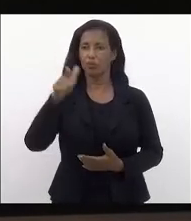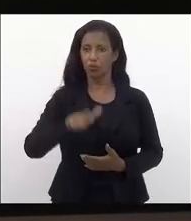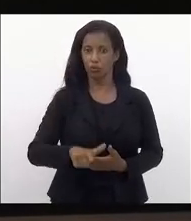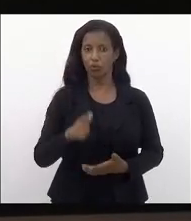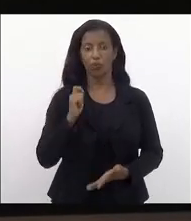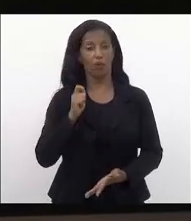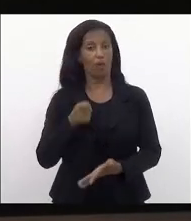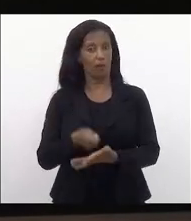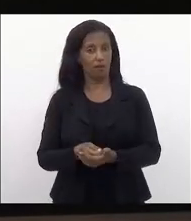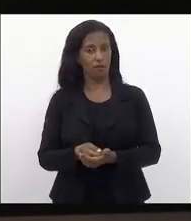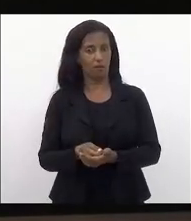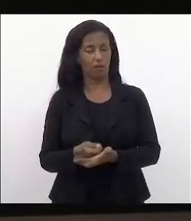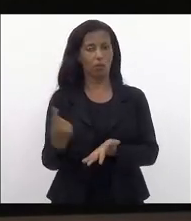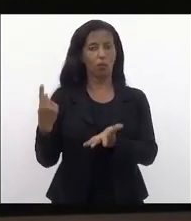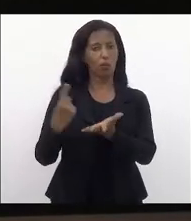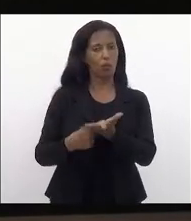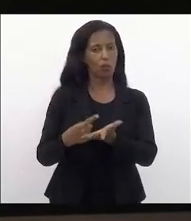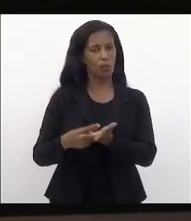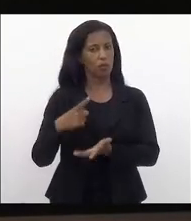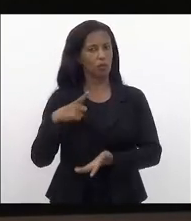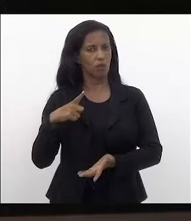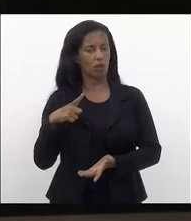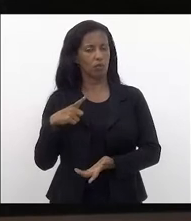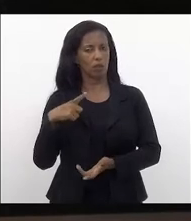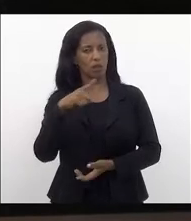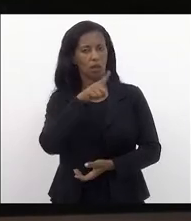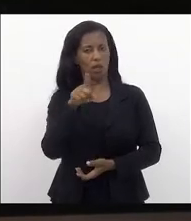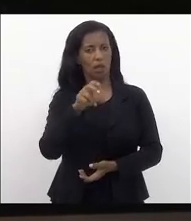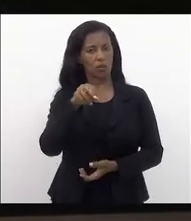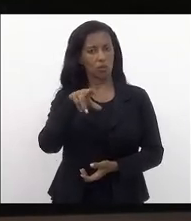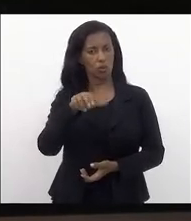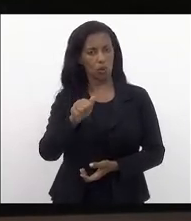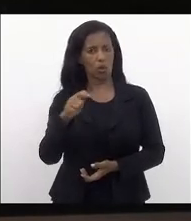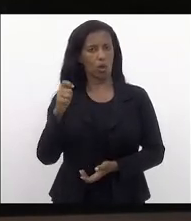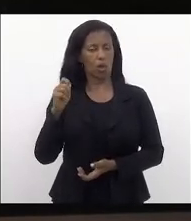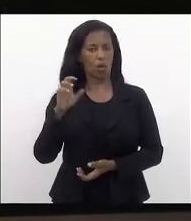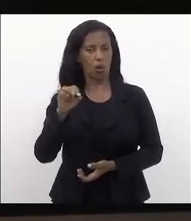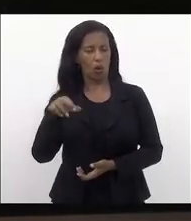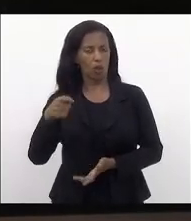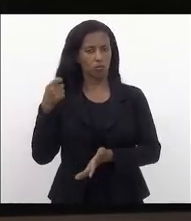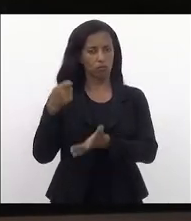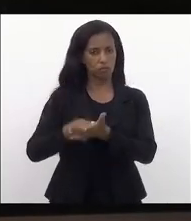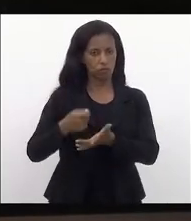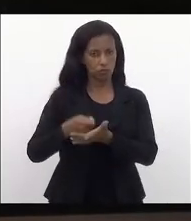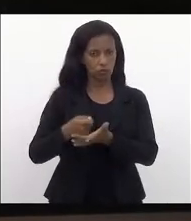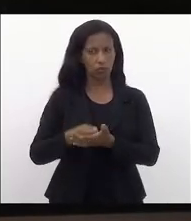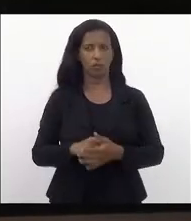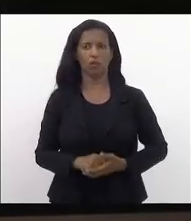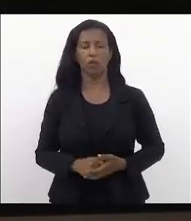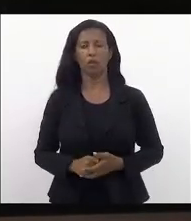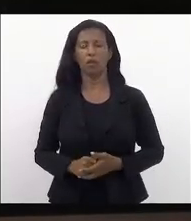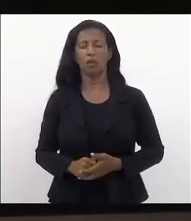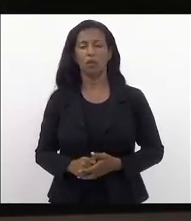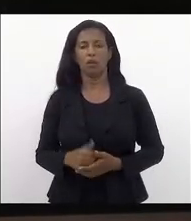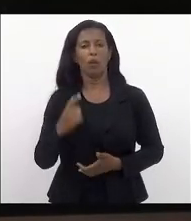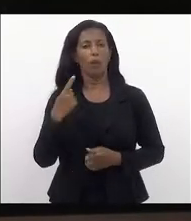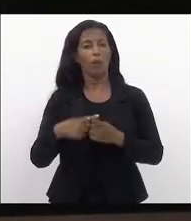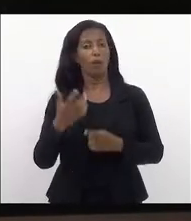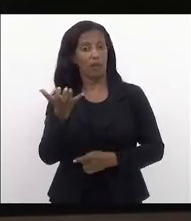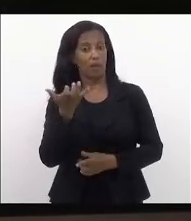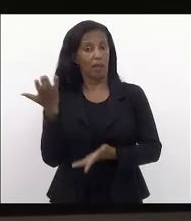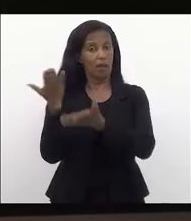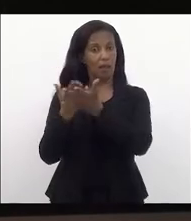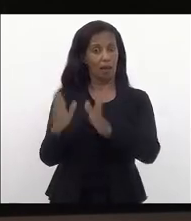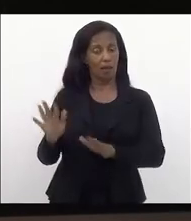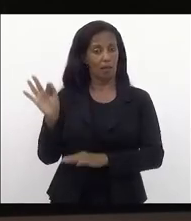reafirmando o compromisso que eu tenho com a Zona Oeste de estar aqui lutando para impedir esse grande absurdo que é acabar com a UESO na nossa região